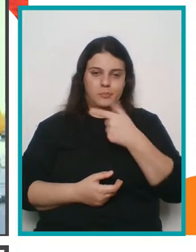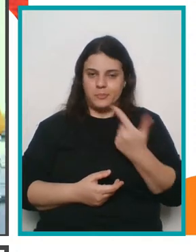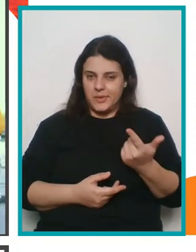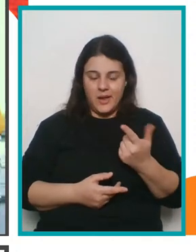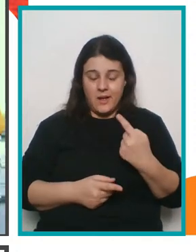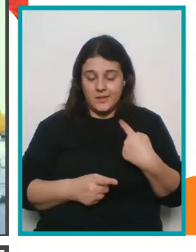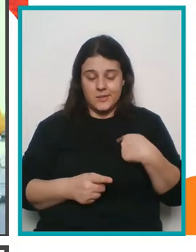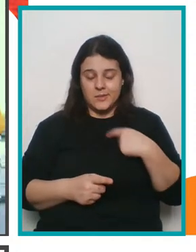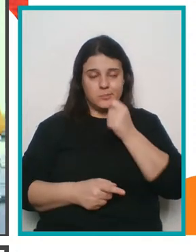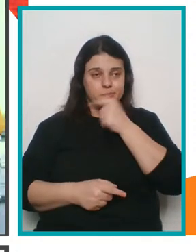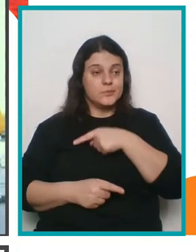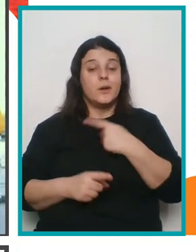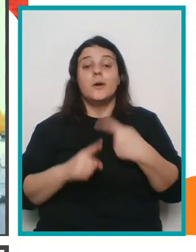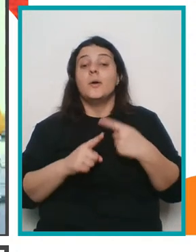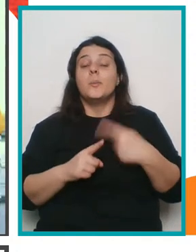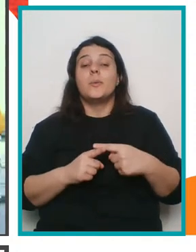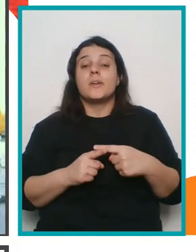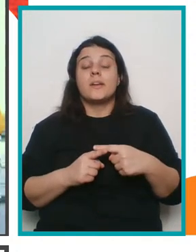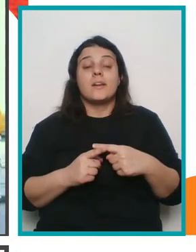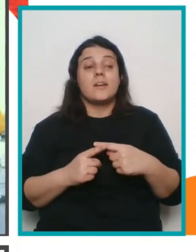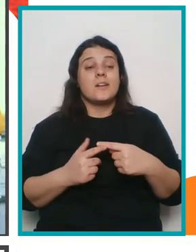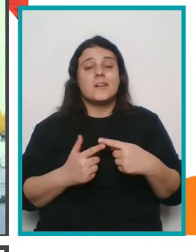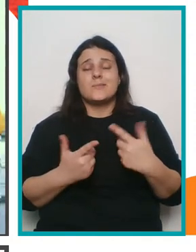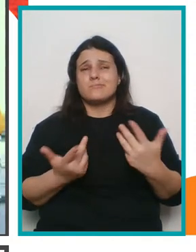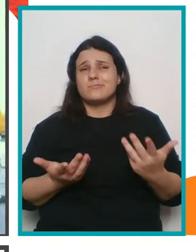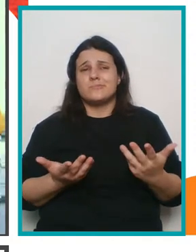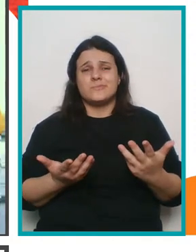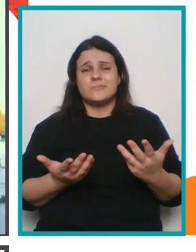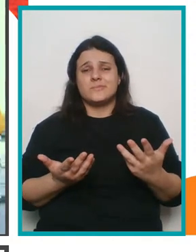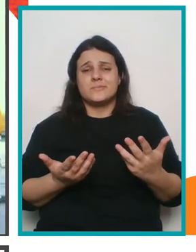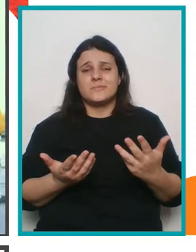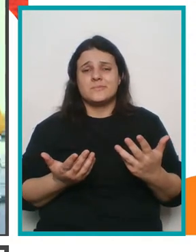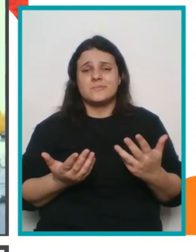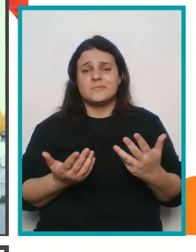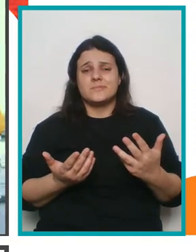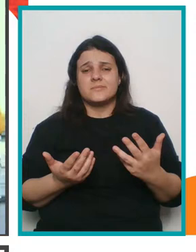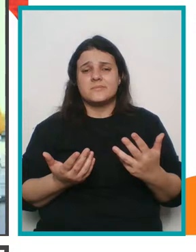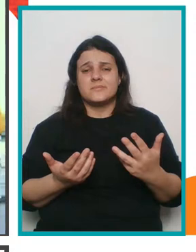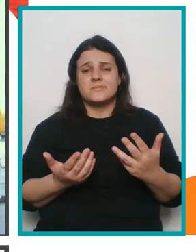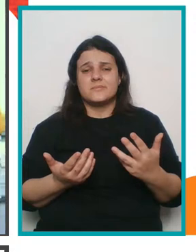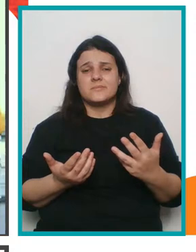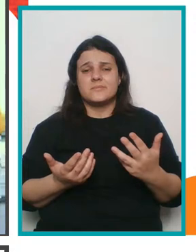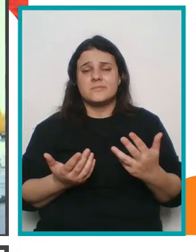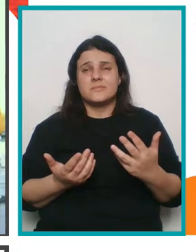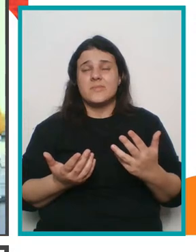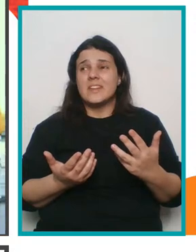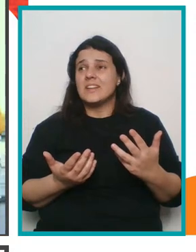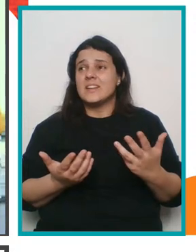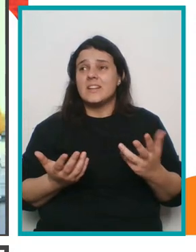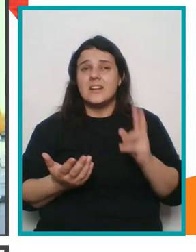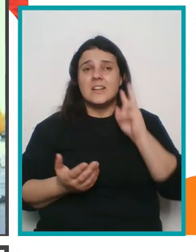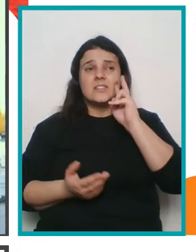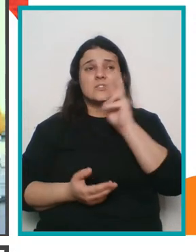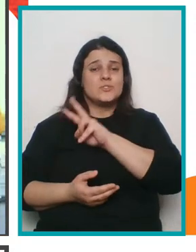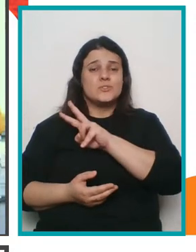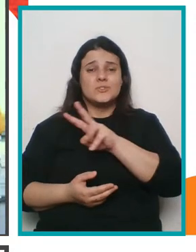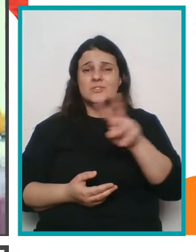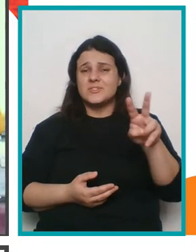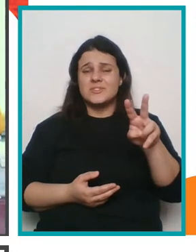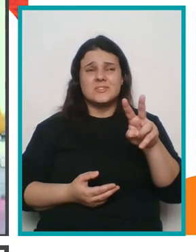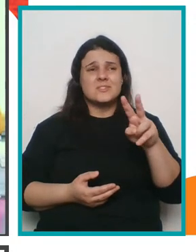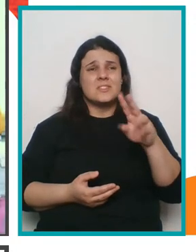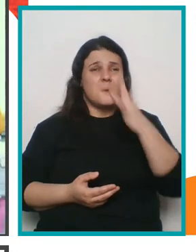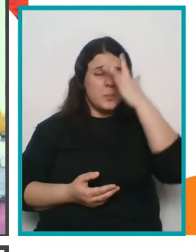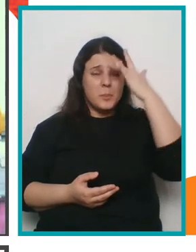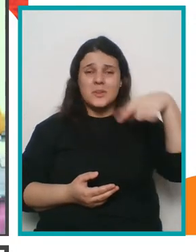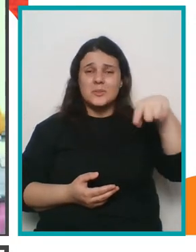é tão sem noção negacionismo, né? Tipo, a gente tem um ministro do meio ambiente que faz uma fala falando que